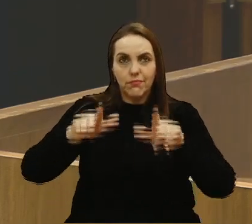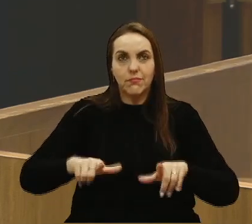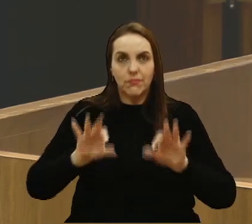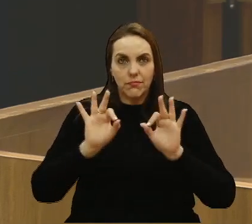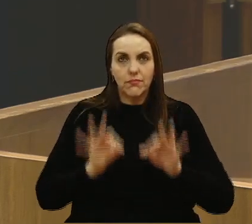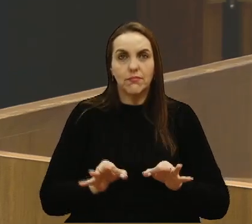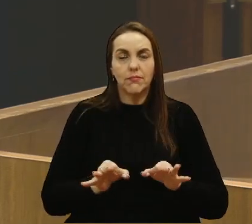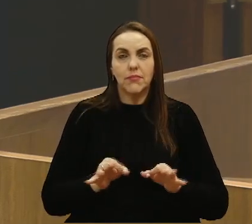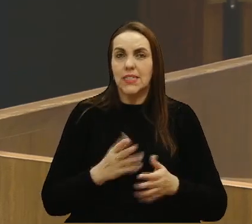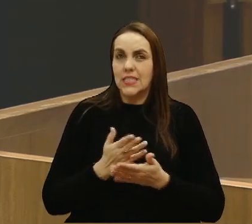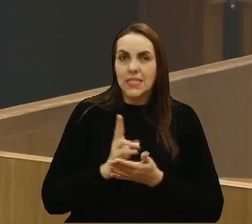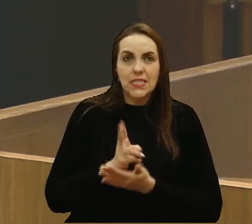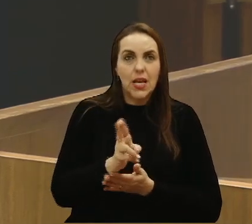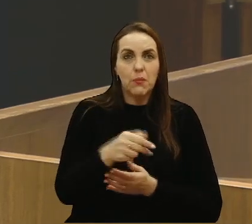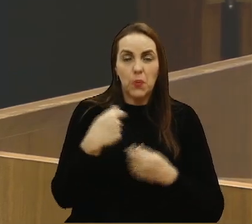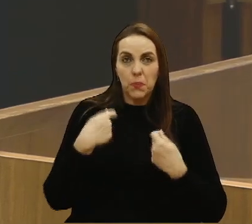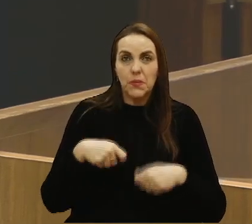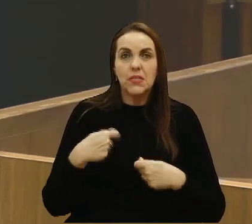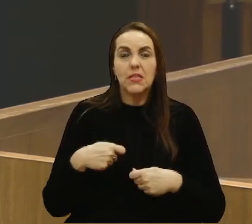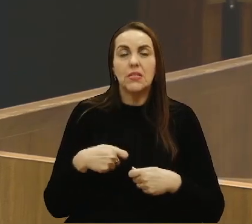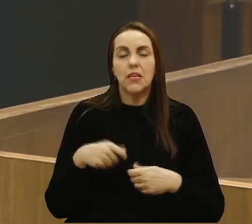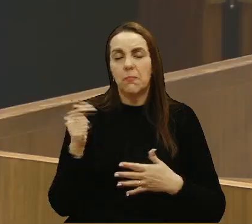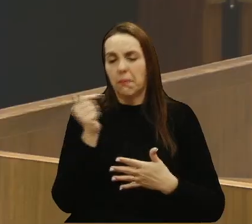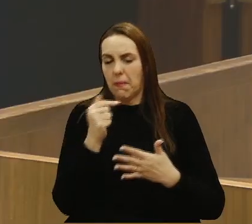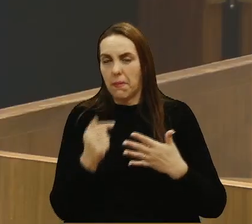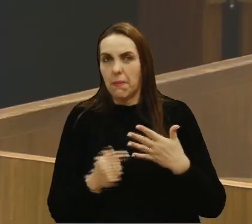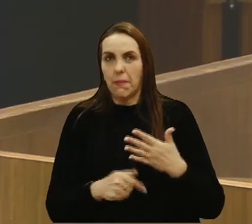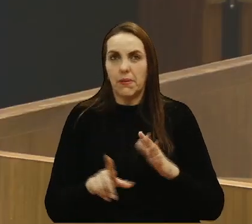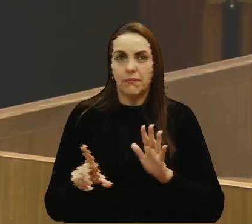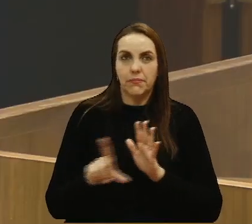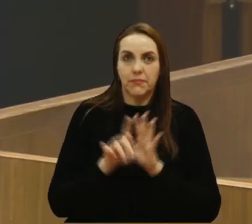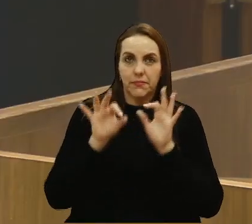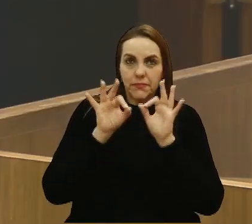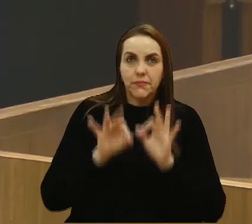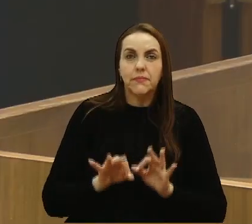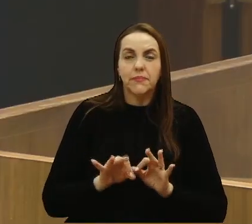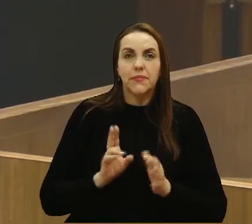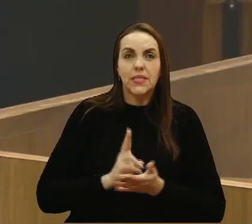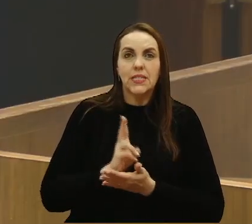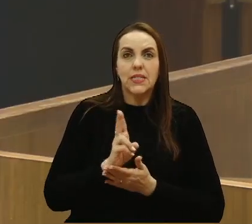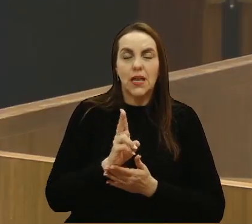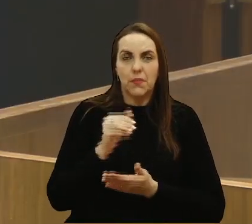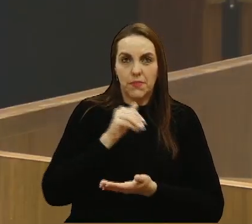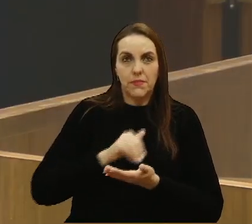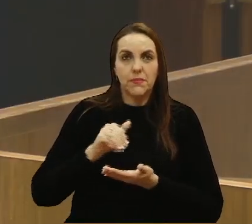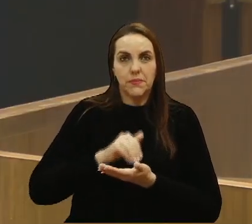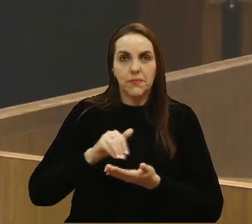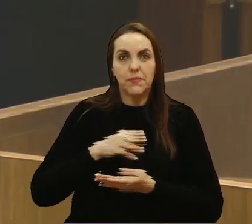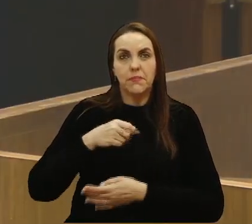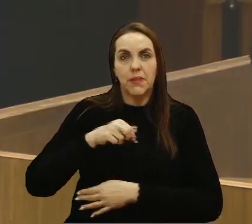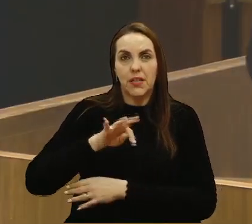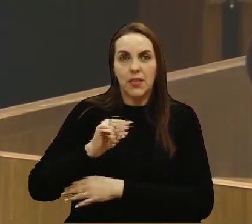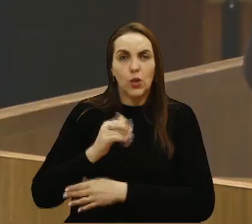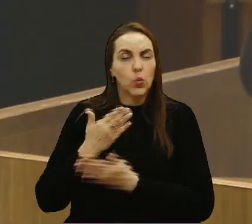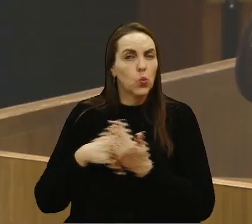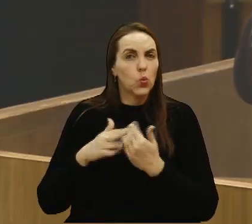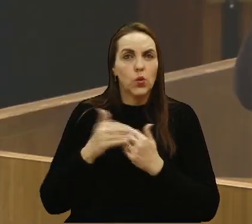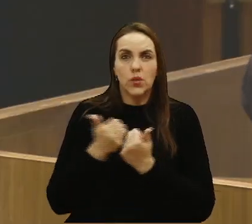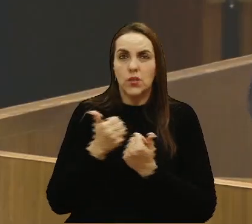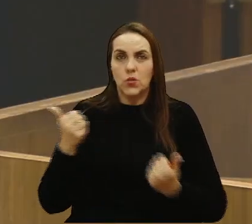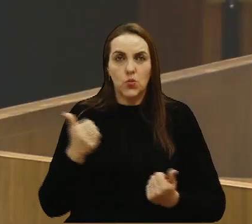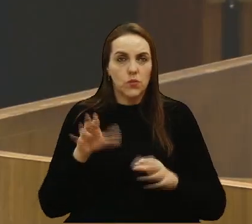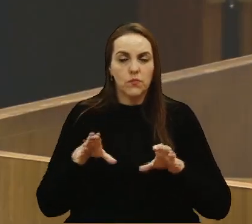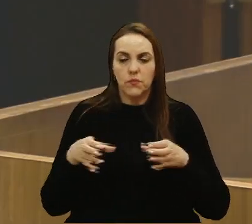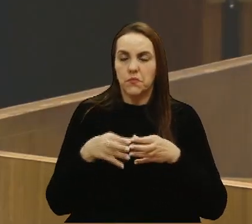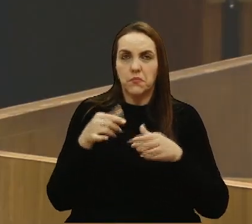eu precisei, dentro das devidas legalidades, sempre a secretária Marta, toda a sua assessoria, sua equipe de